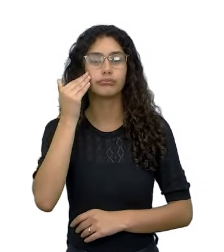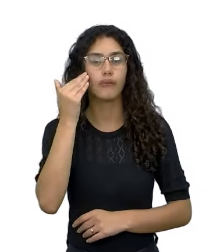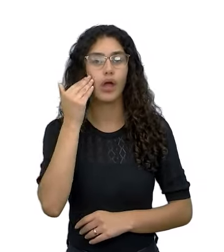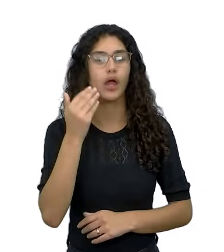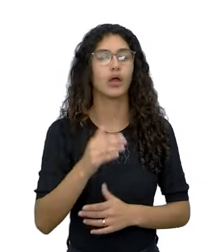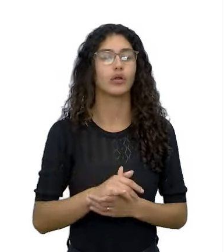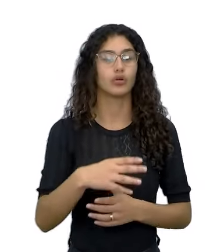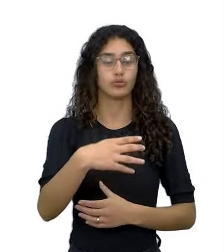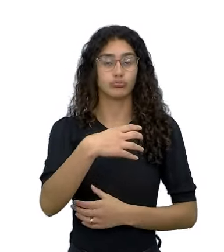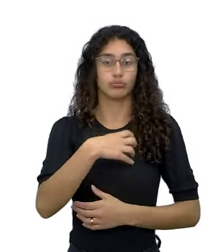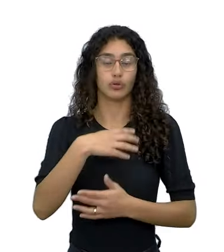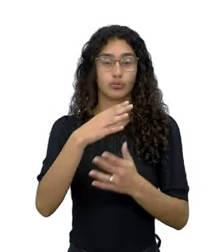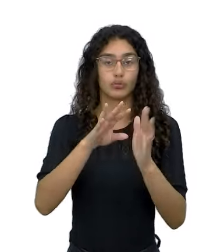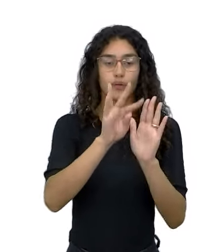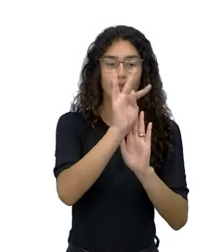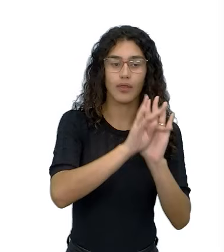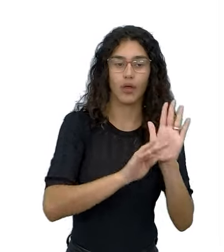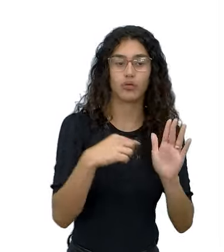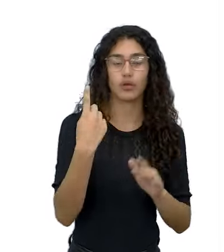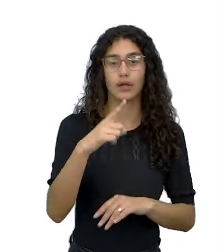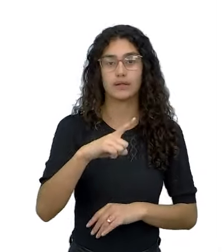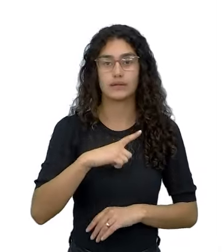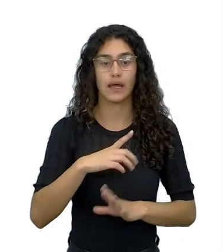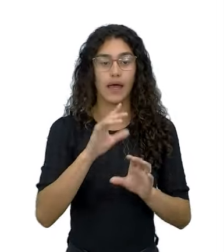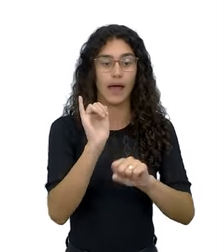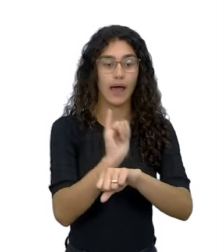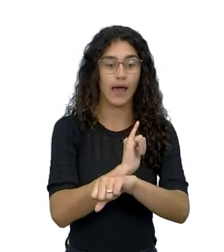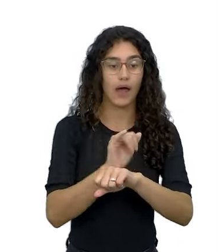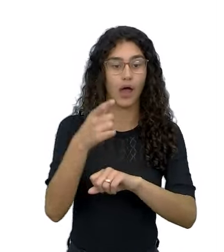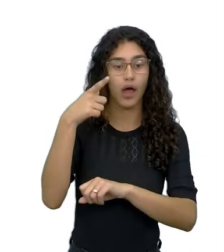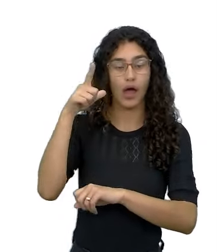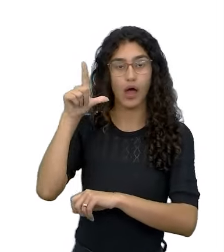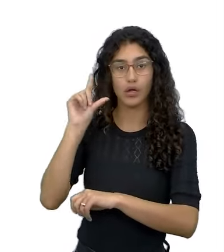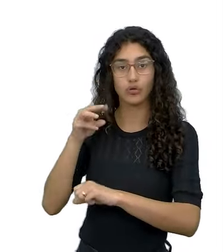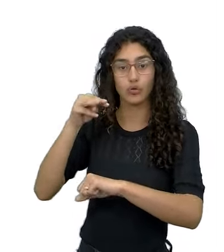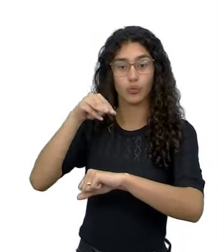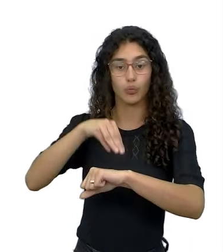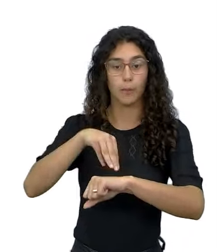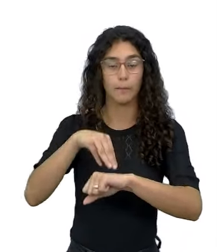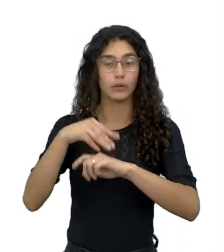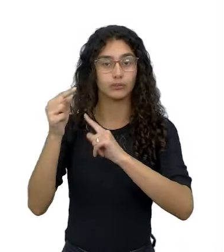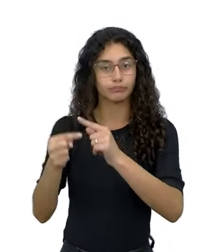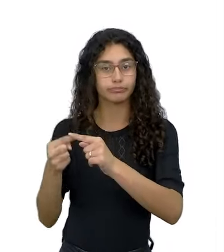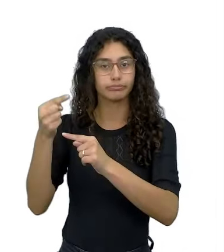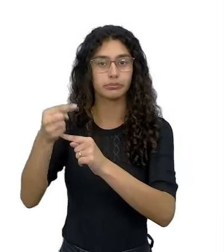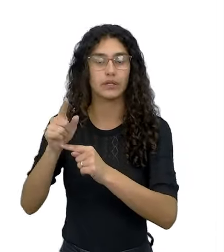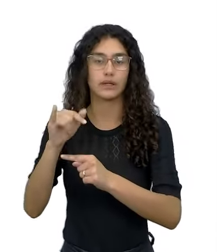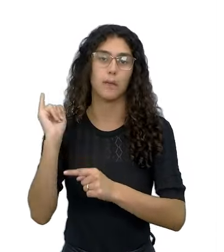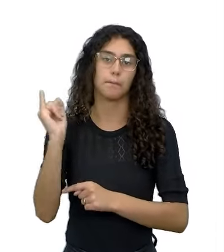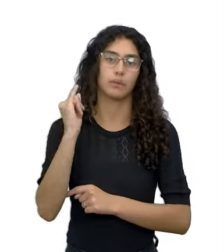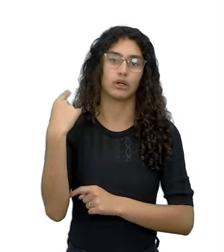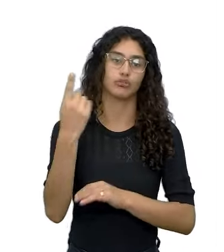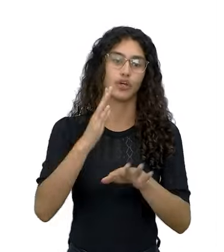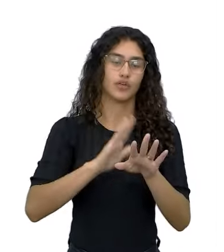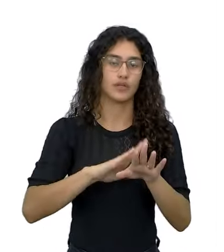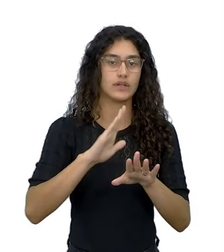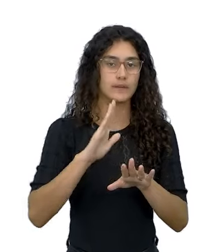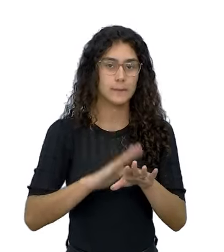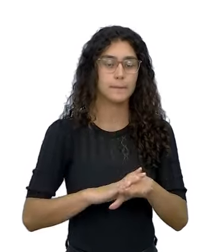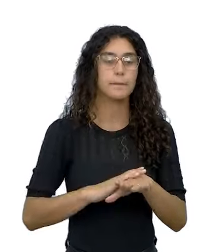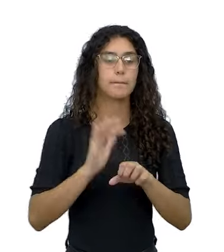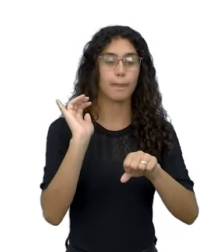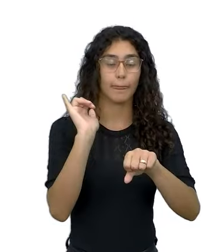construção de sentidos do texto. A gente tem aqui a estratégia do antes, durante e depois, que é muito importante a gente trabalhar